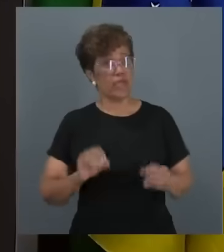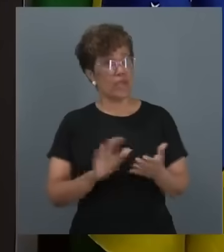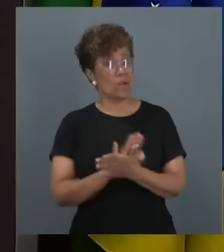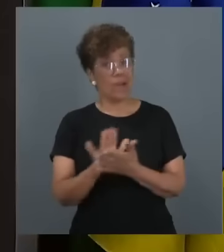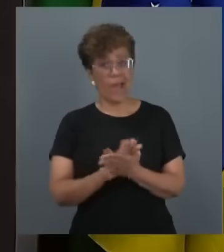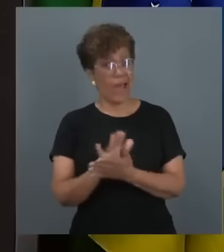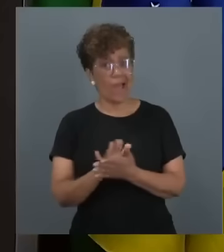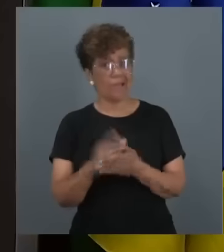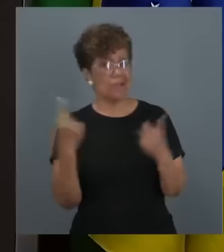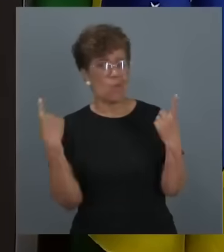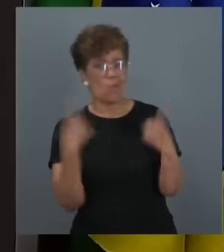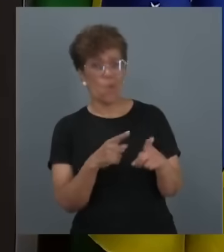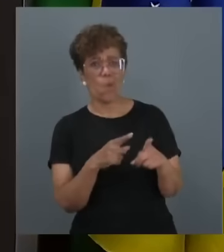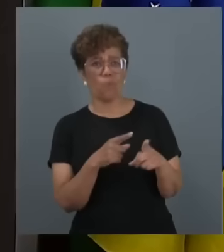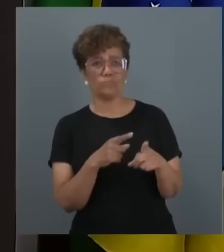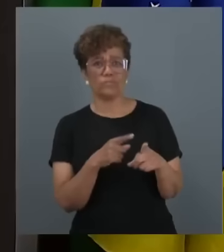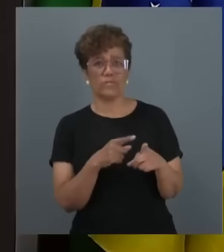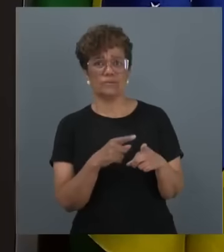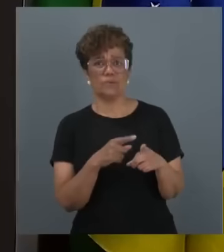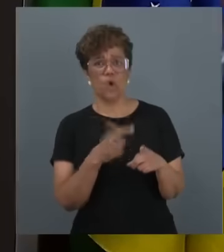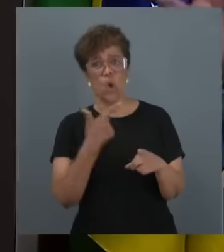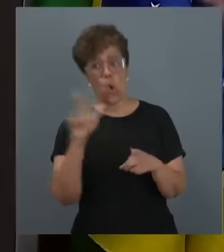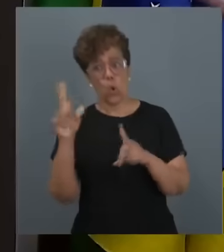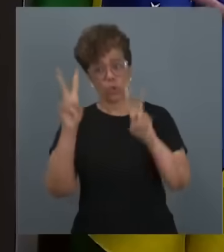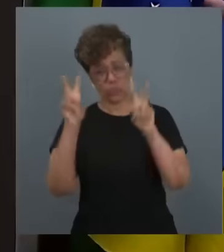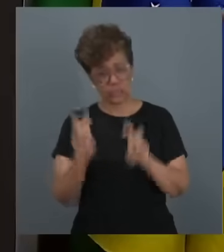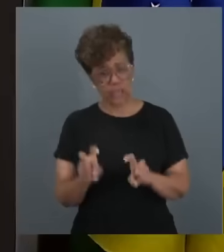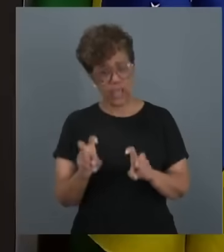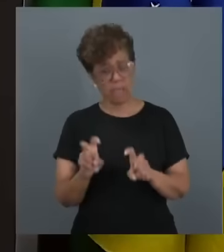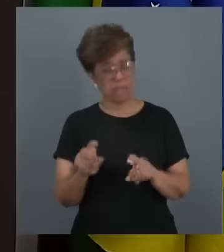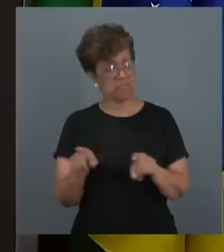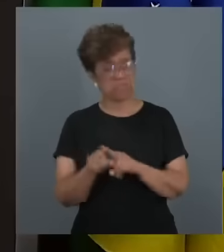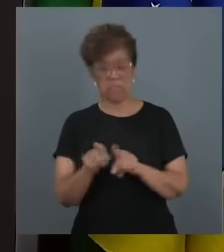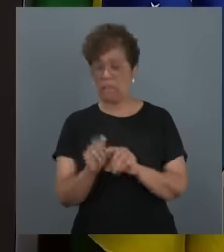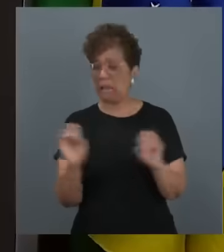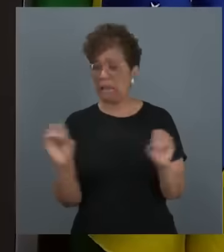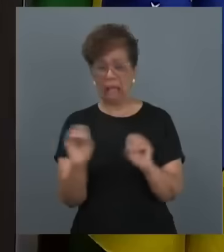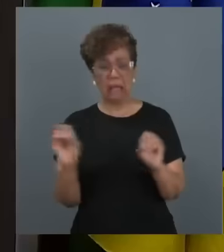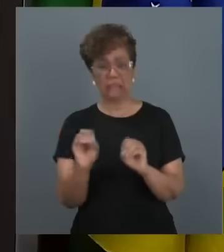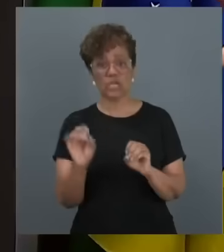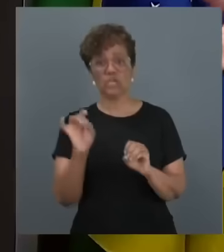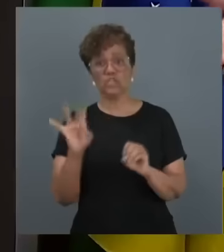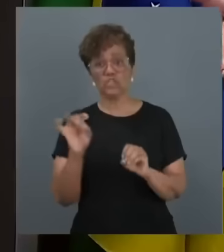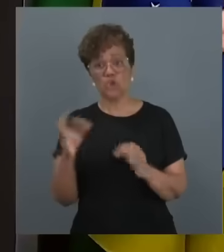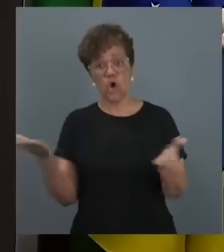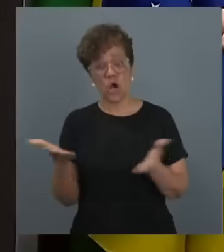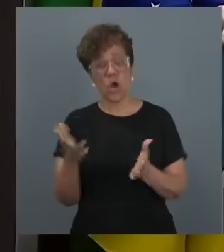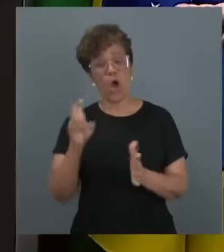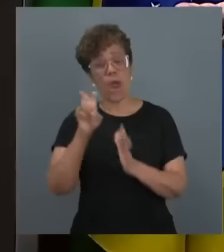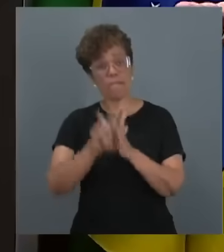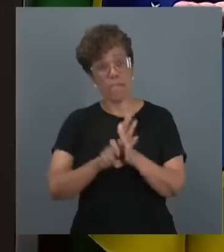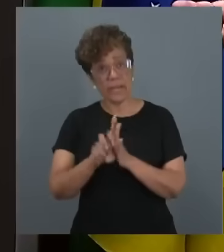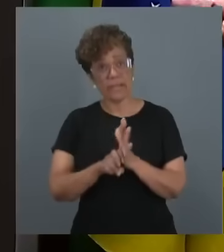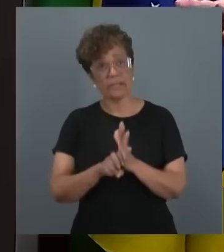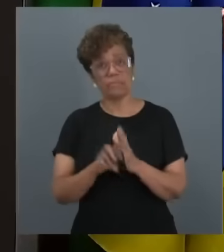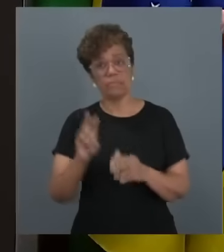censura. Outros temas dessa série não sofreram censura, só nesse caso do Maria da Penha.